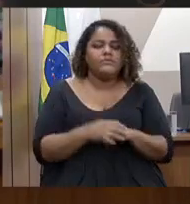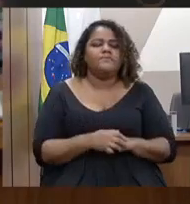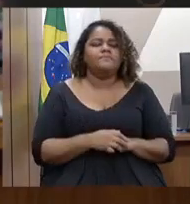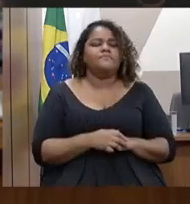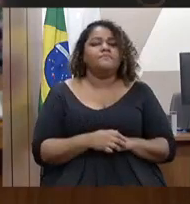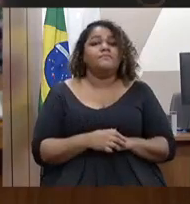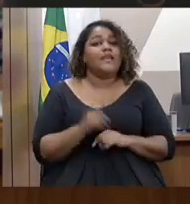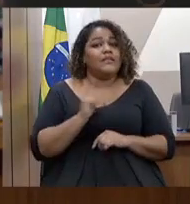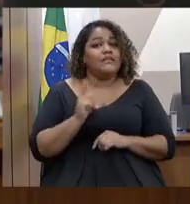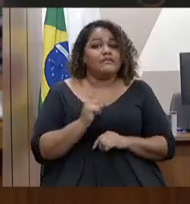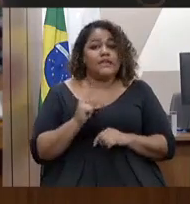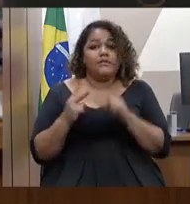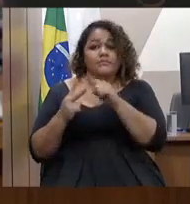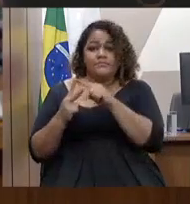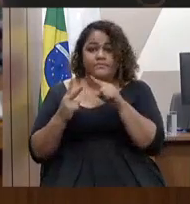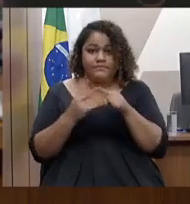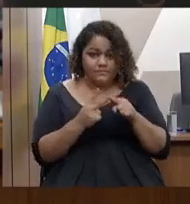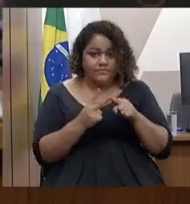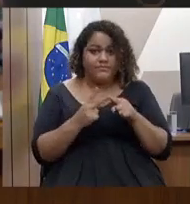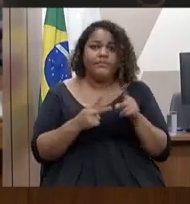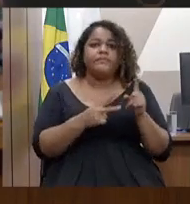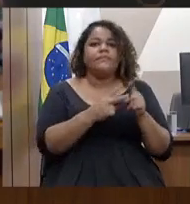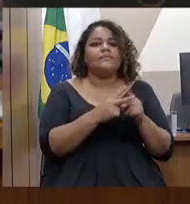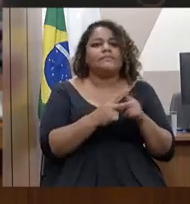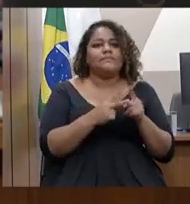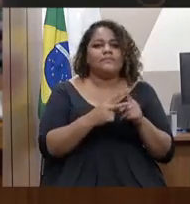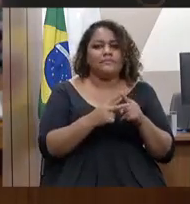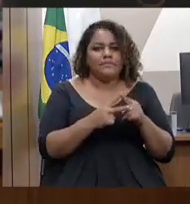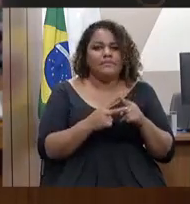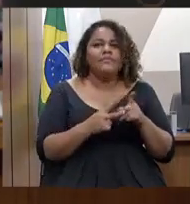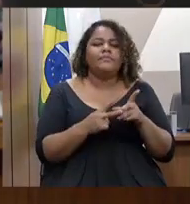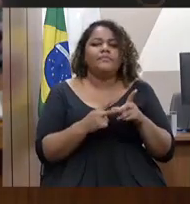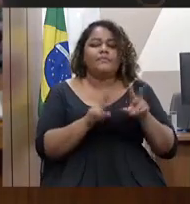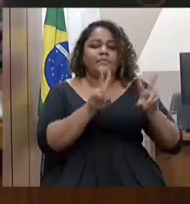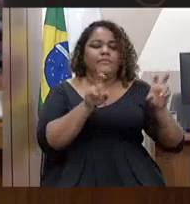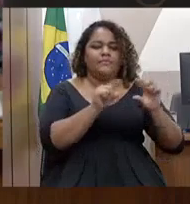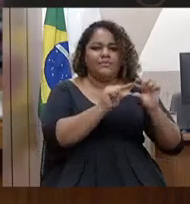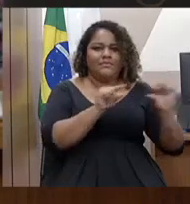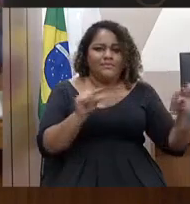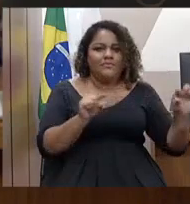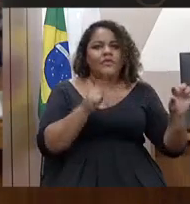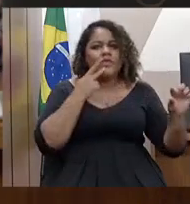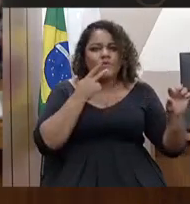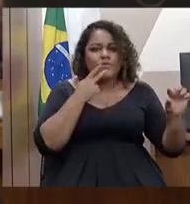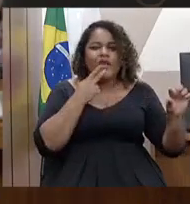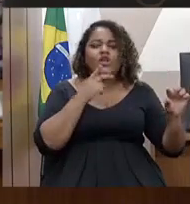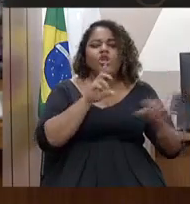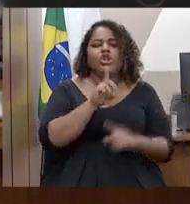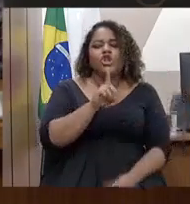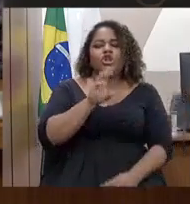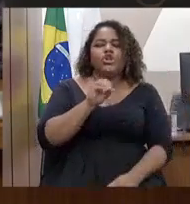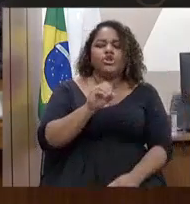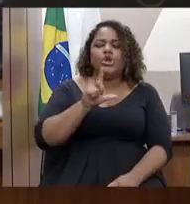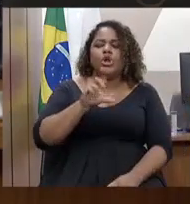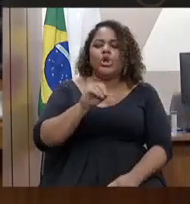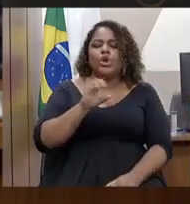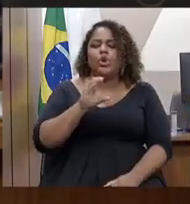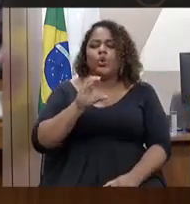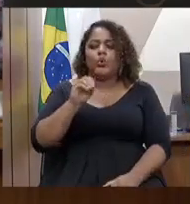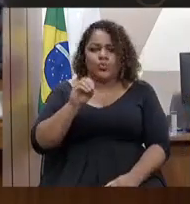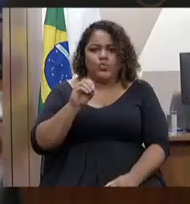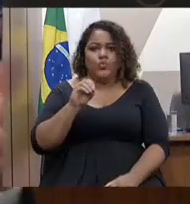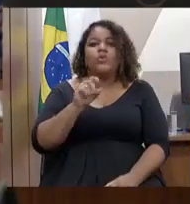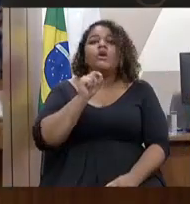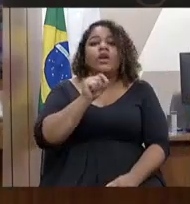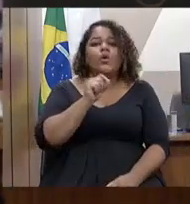fala em desde que obrigado quando correr em dólar ocupa o que que é dó louco o dólar é a intenção e